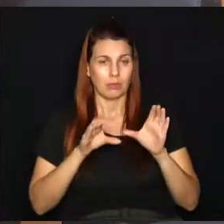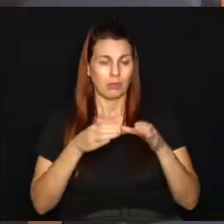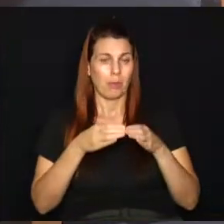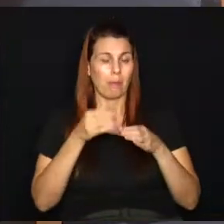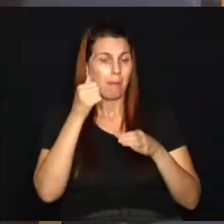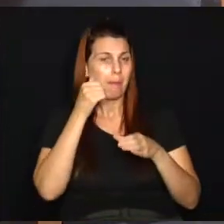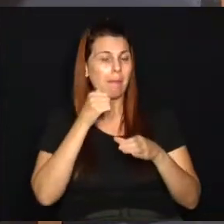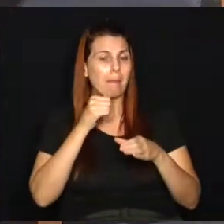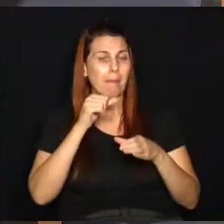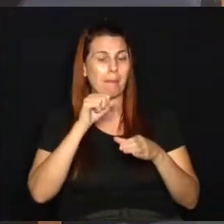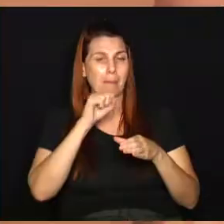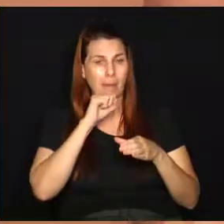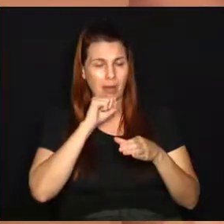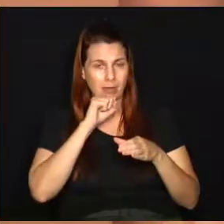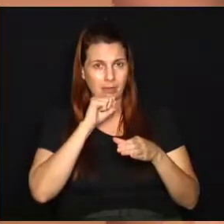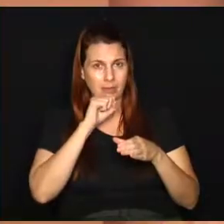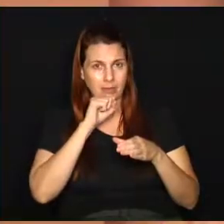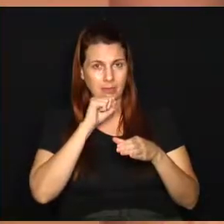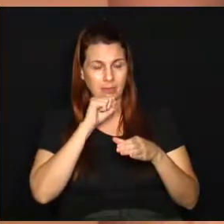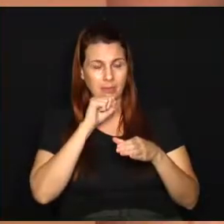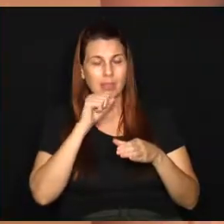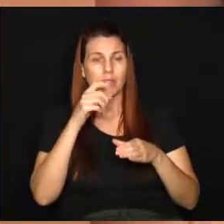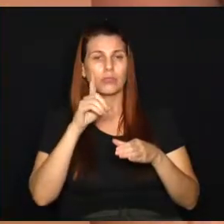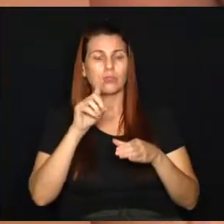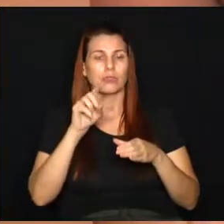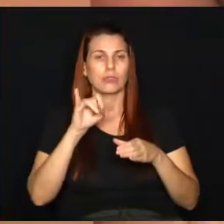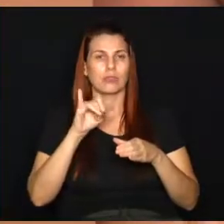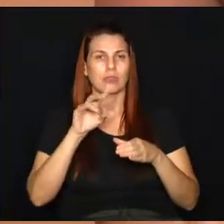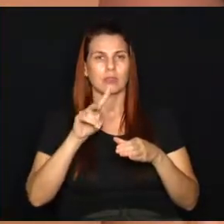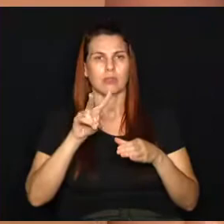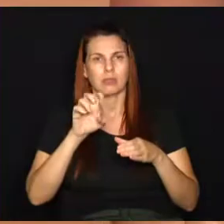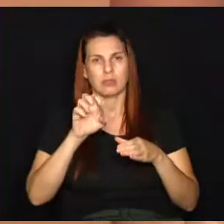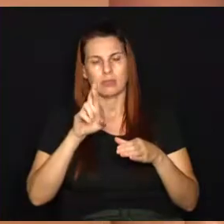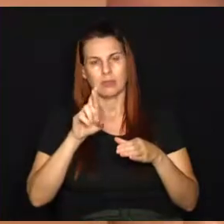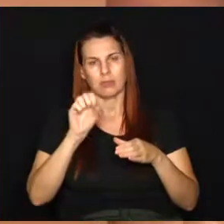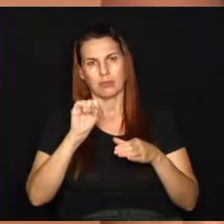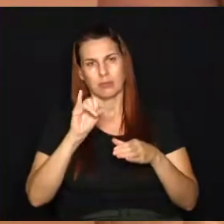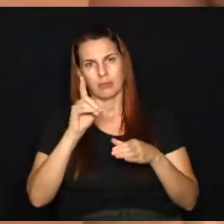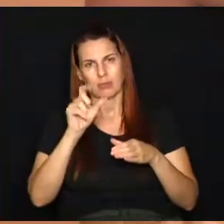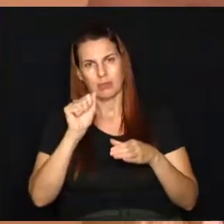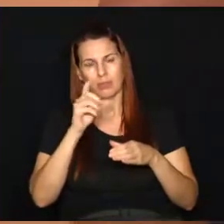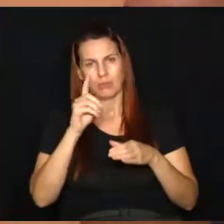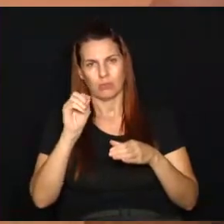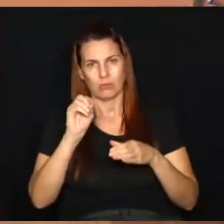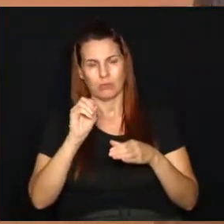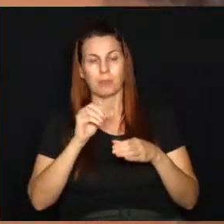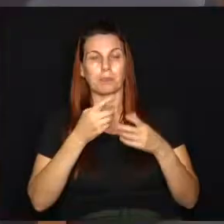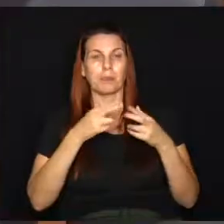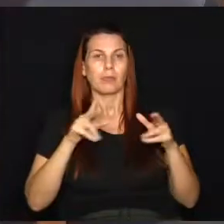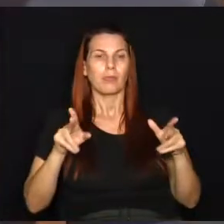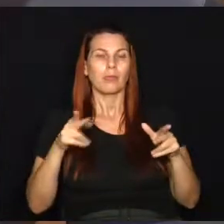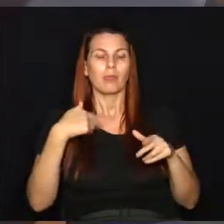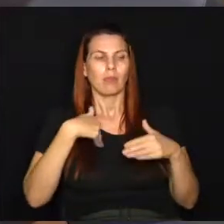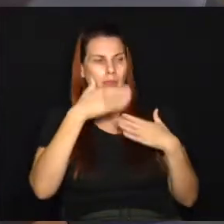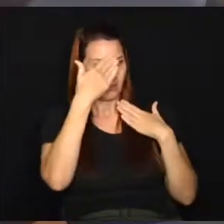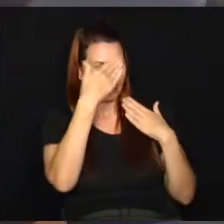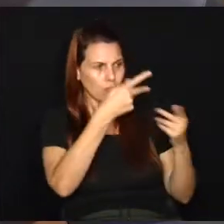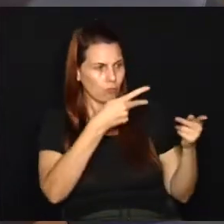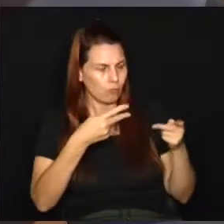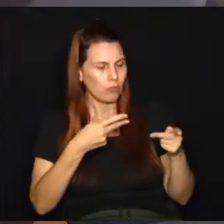pela Diversidade. E eu primeiro gostaria de agradecer o convite da Mariana.